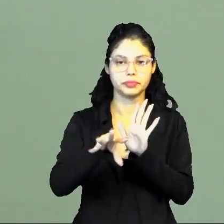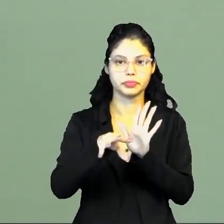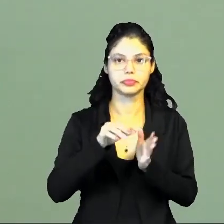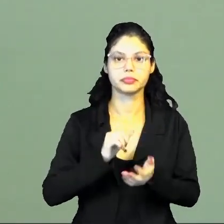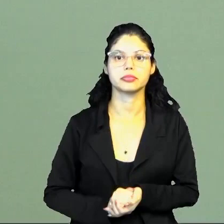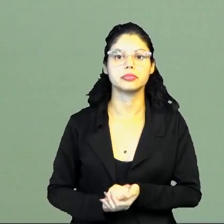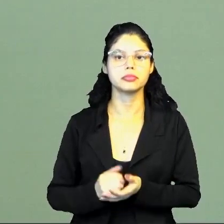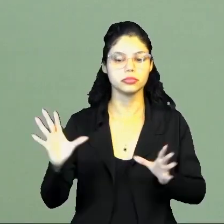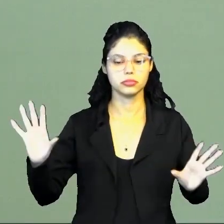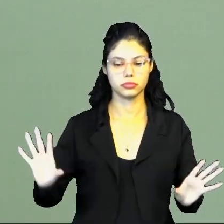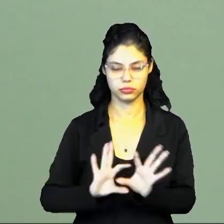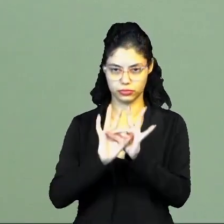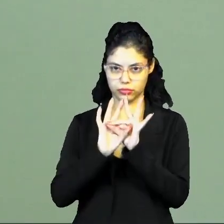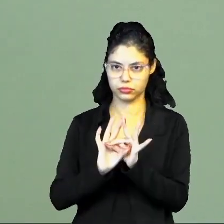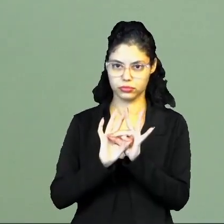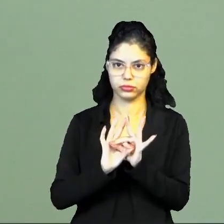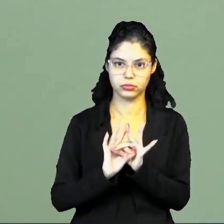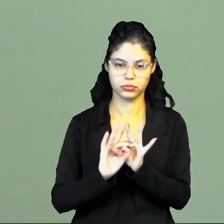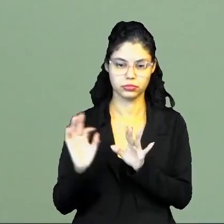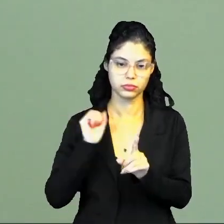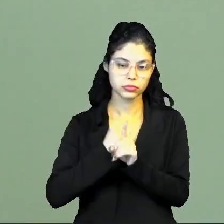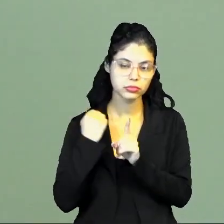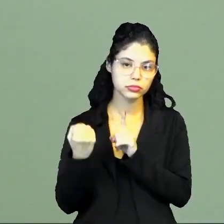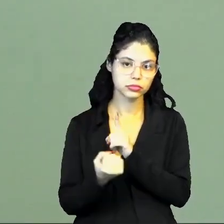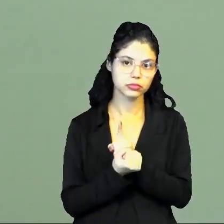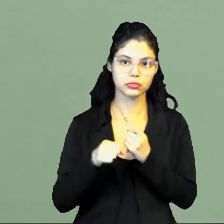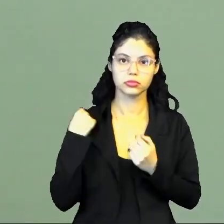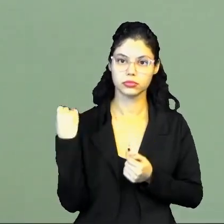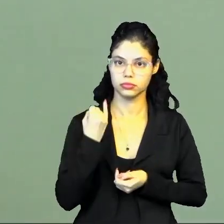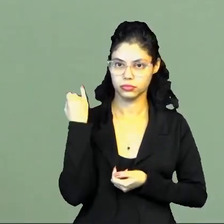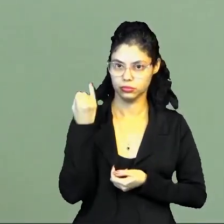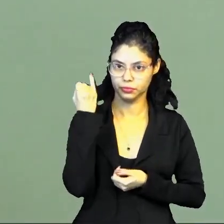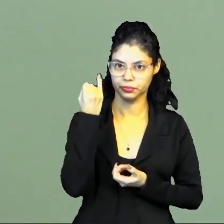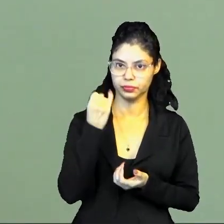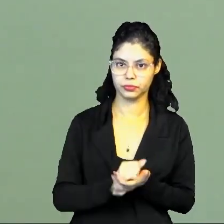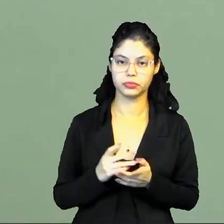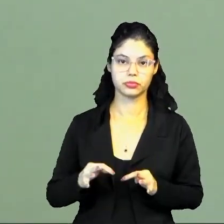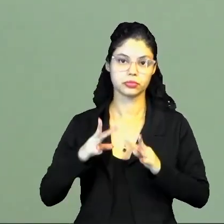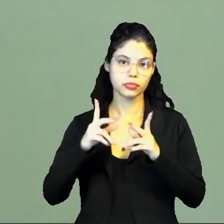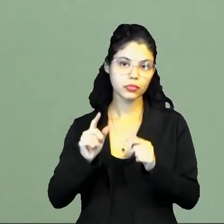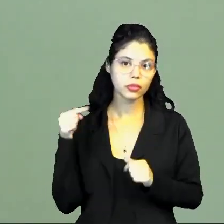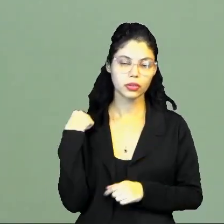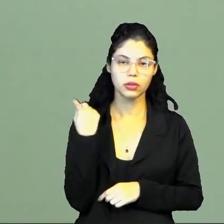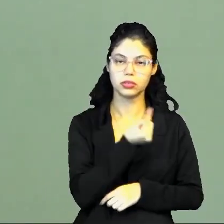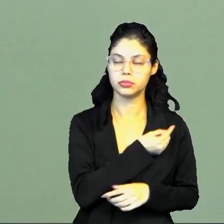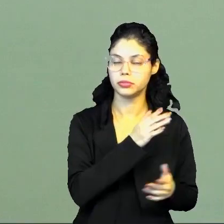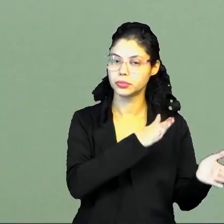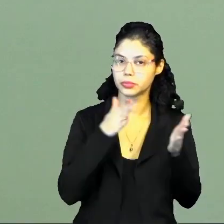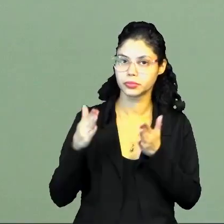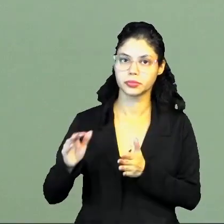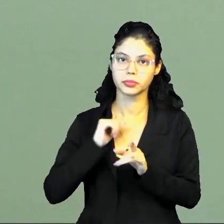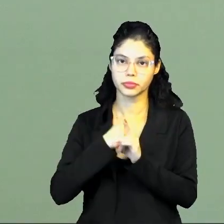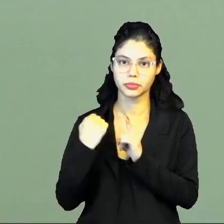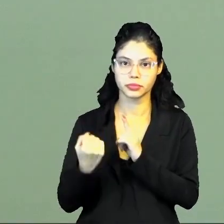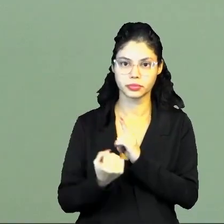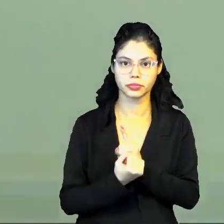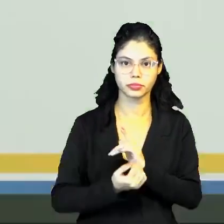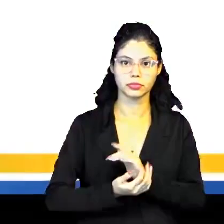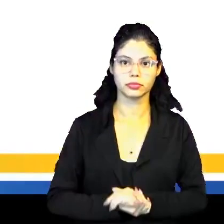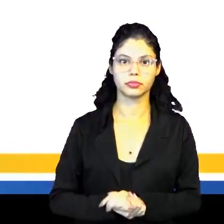e tem uma relação estreitamente social, ou seja, ele tem importância para todos nós que fazemos parte da sociedade,